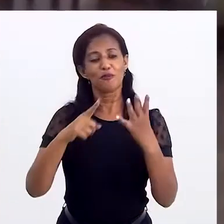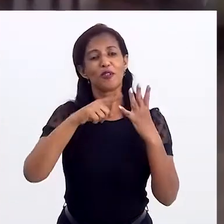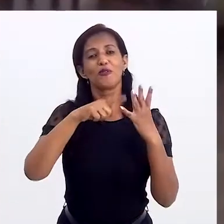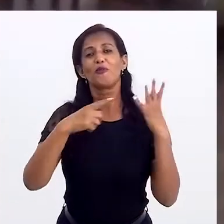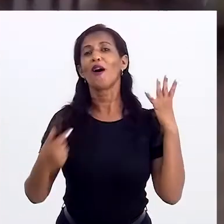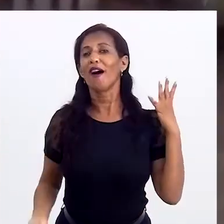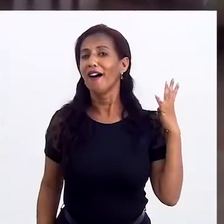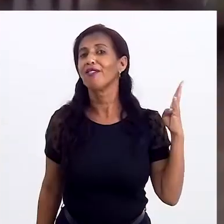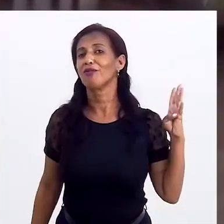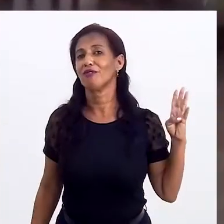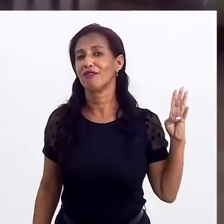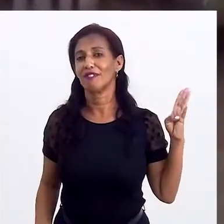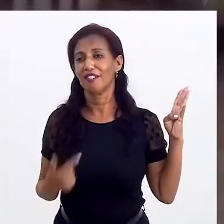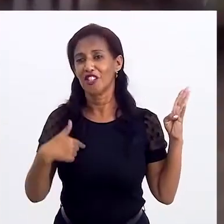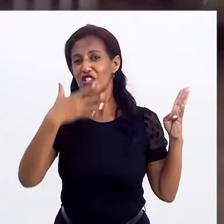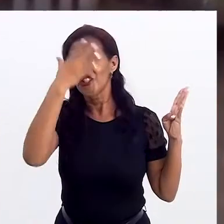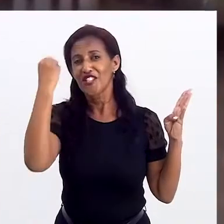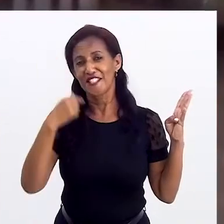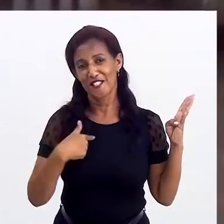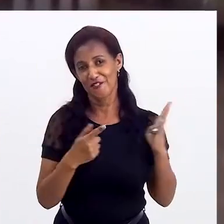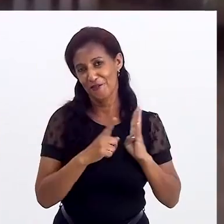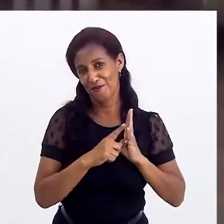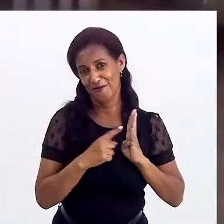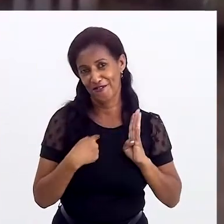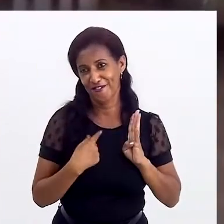sou eu. Aí, vendo?